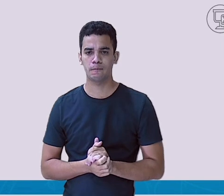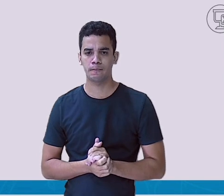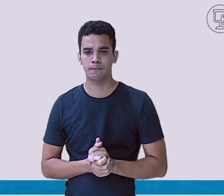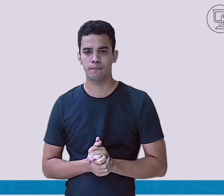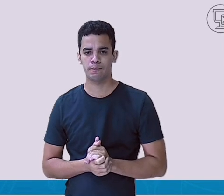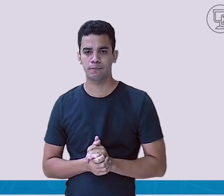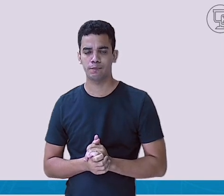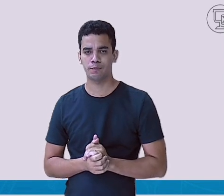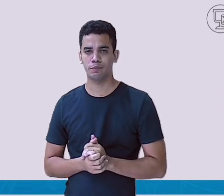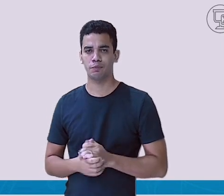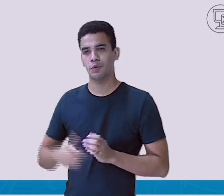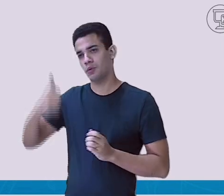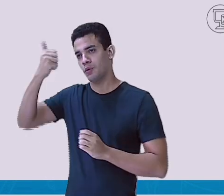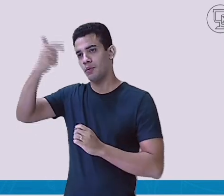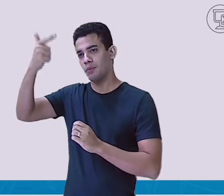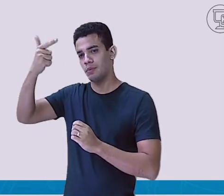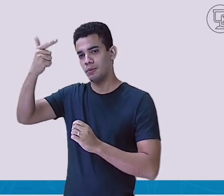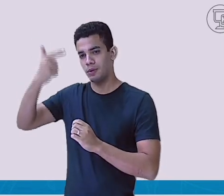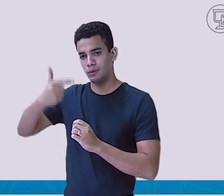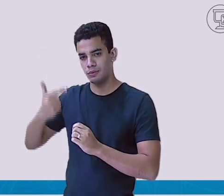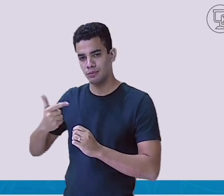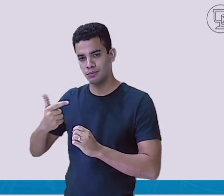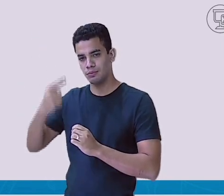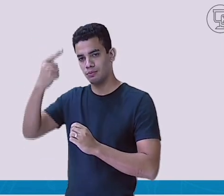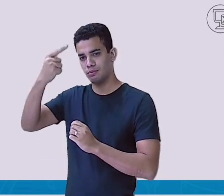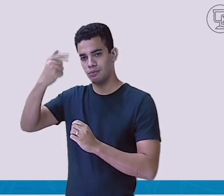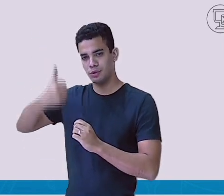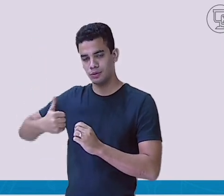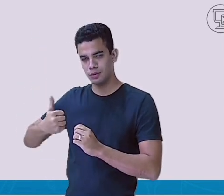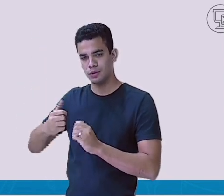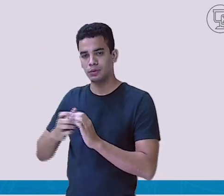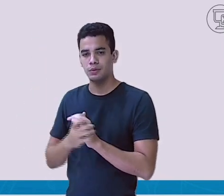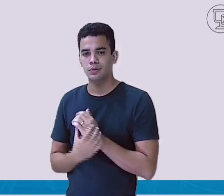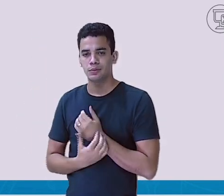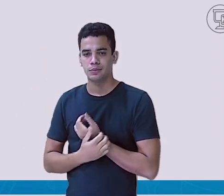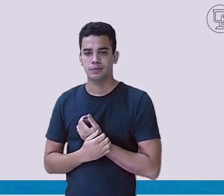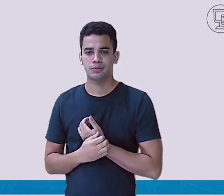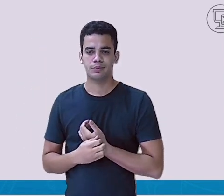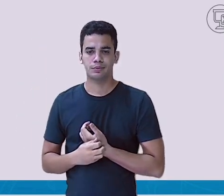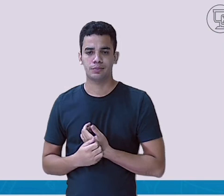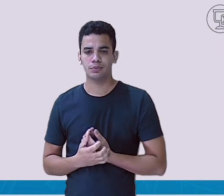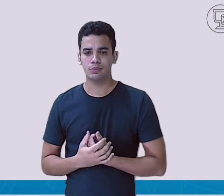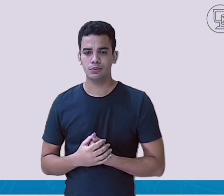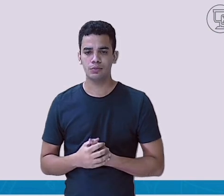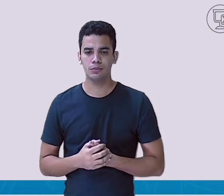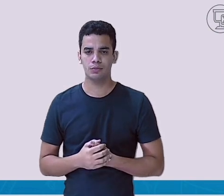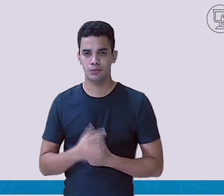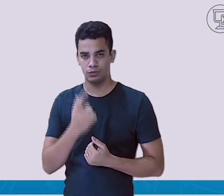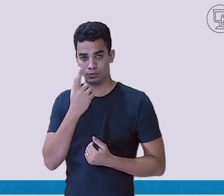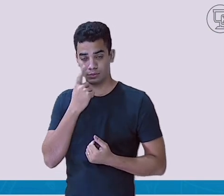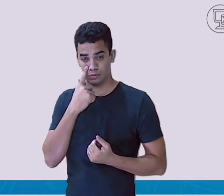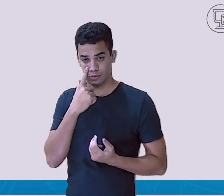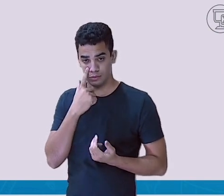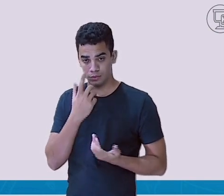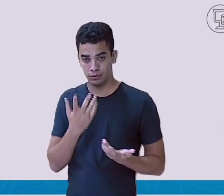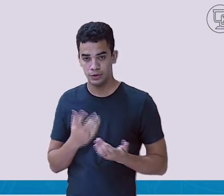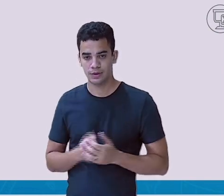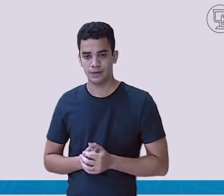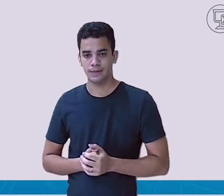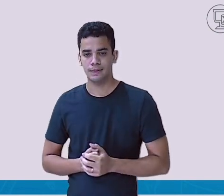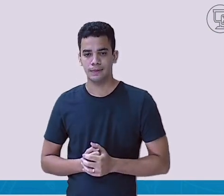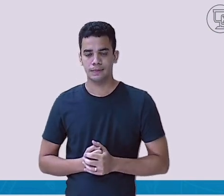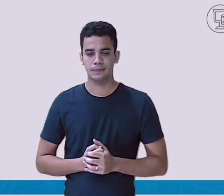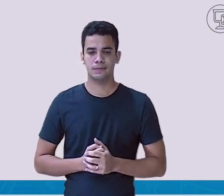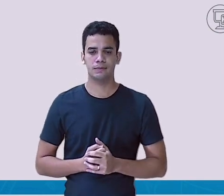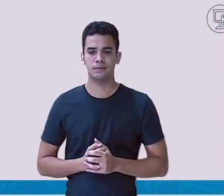3x mais A mais 3x mais A. A mais A, 2A. 3x mais